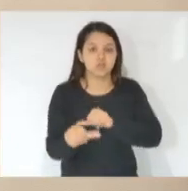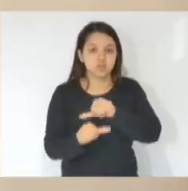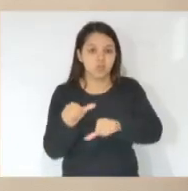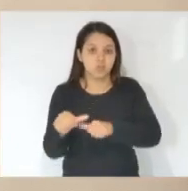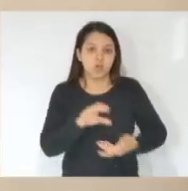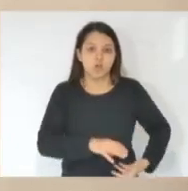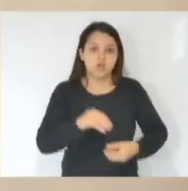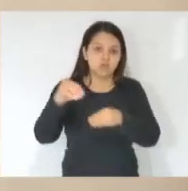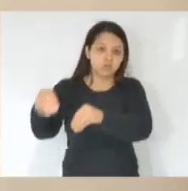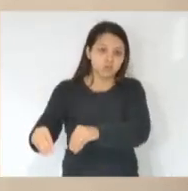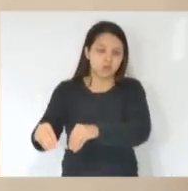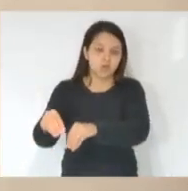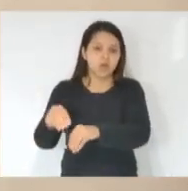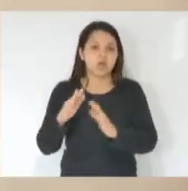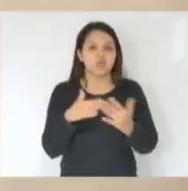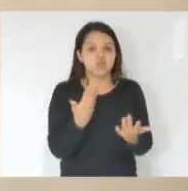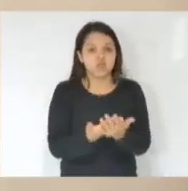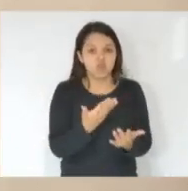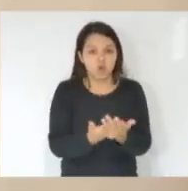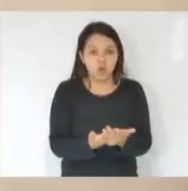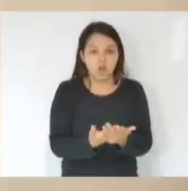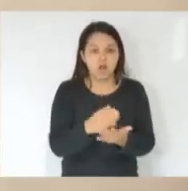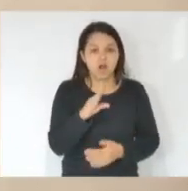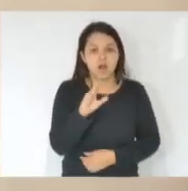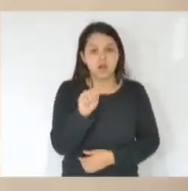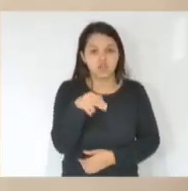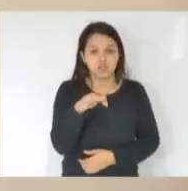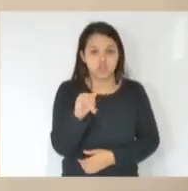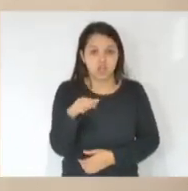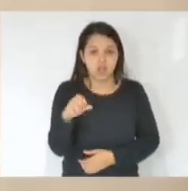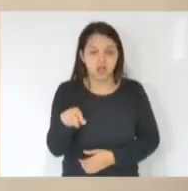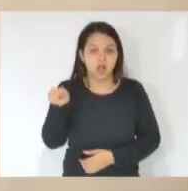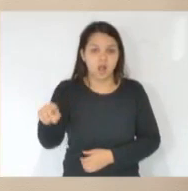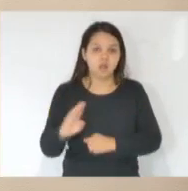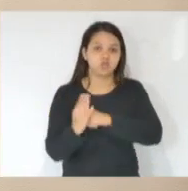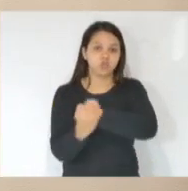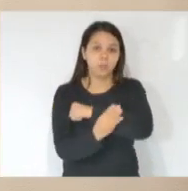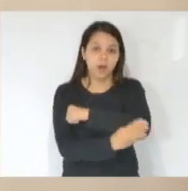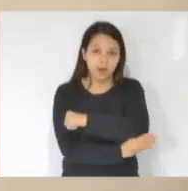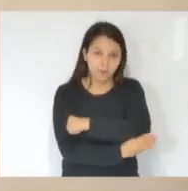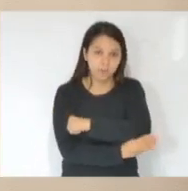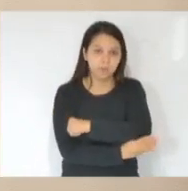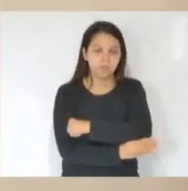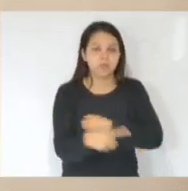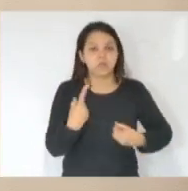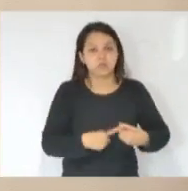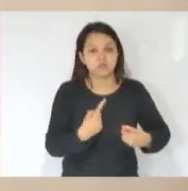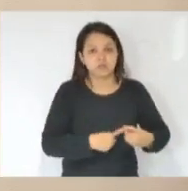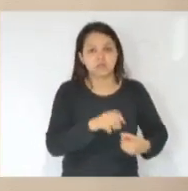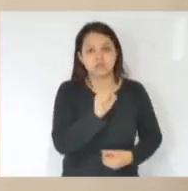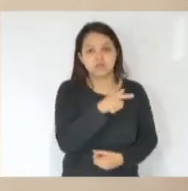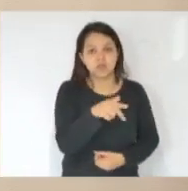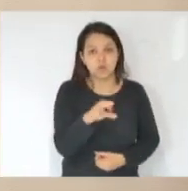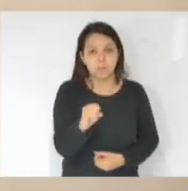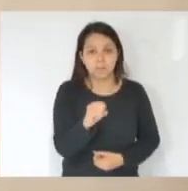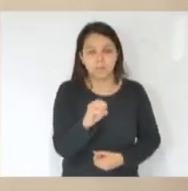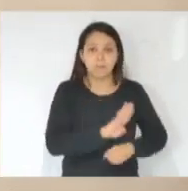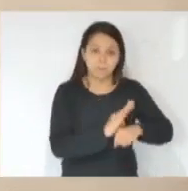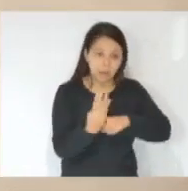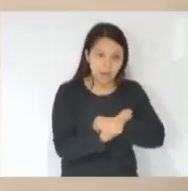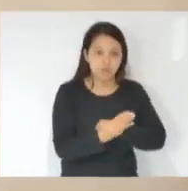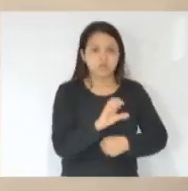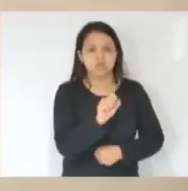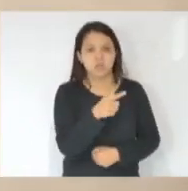de Tubarão da Escola Básica Professora Angélica Cabral, no município de São Bernardo, no bairro São